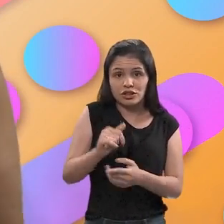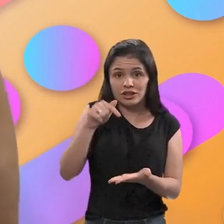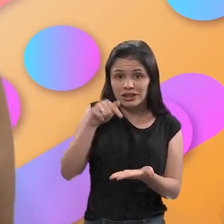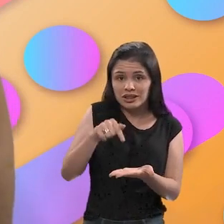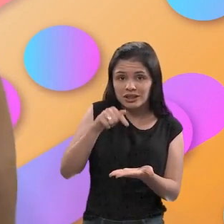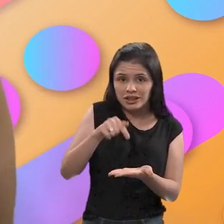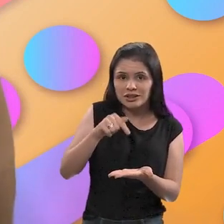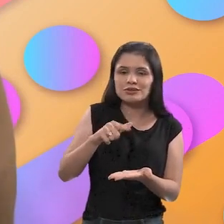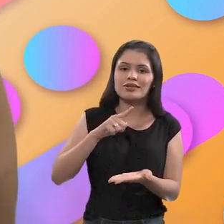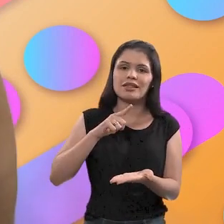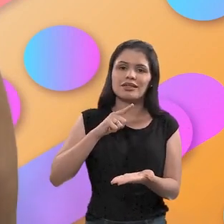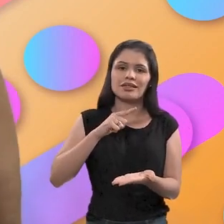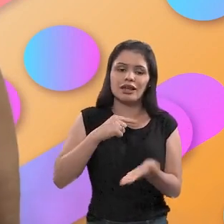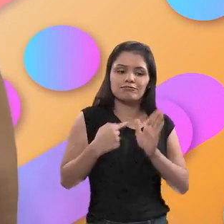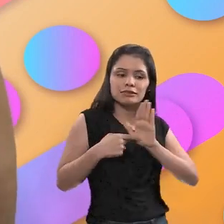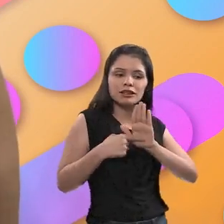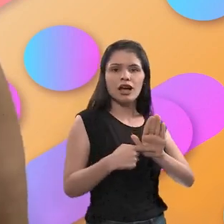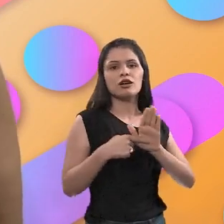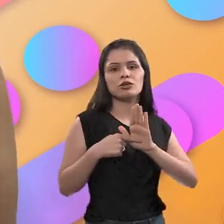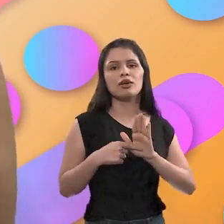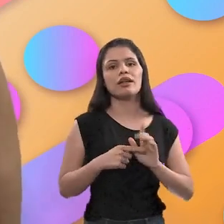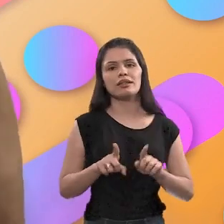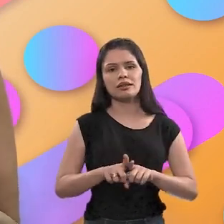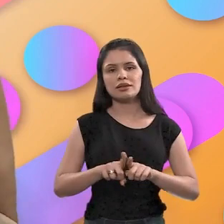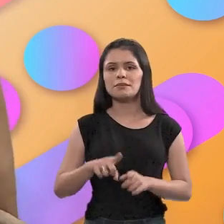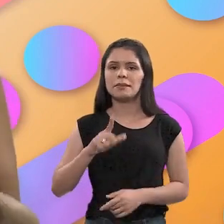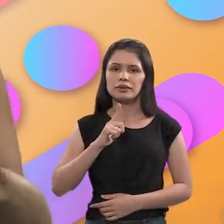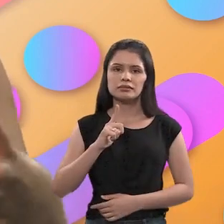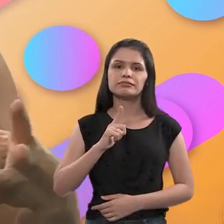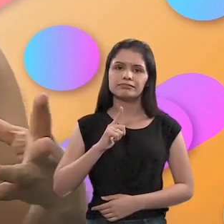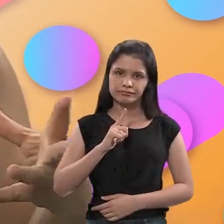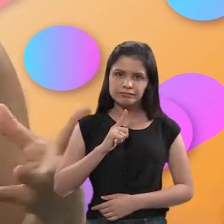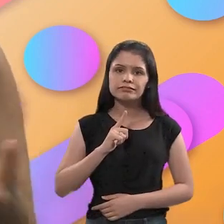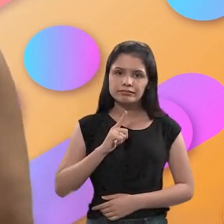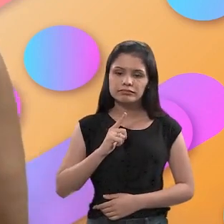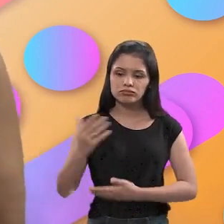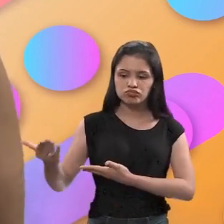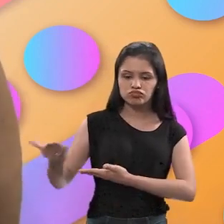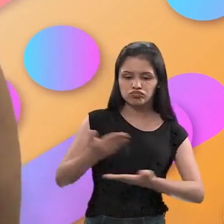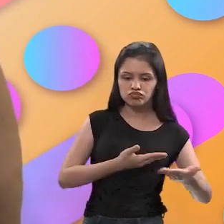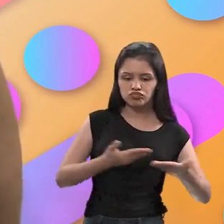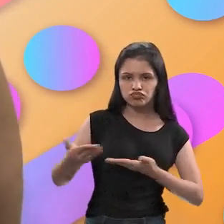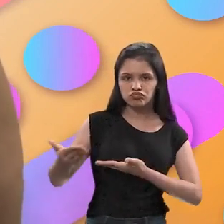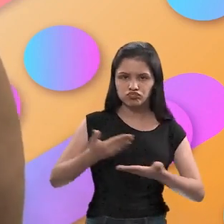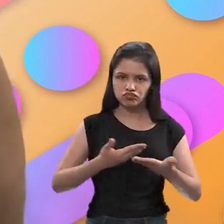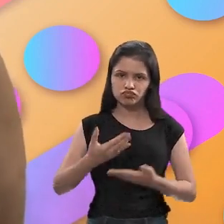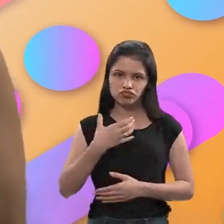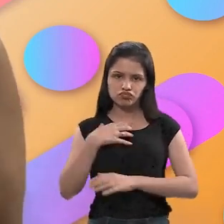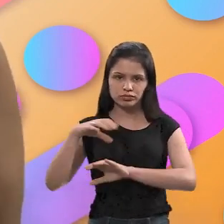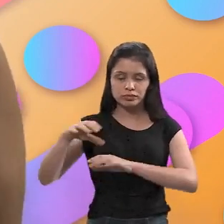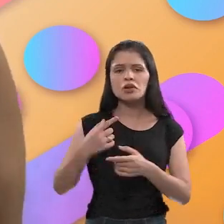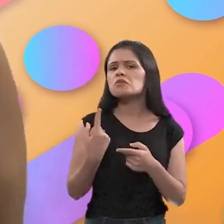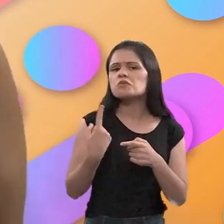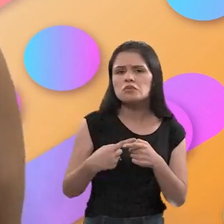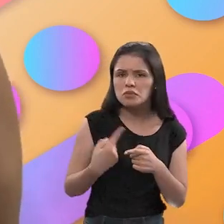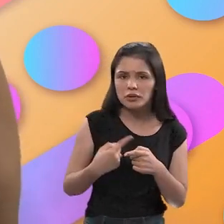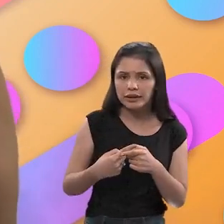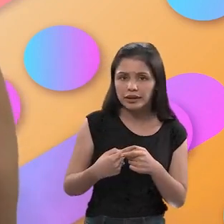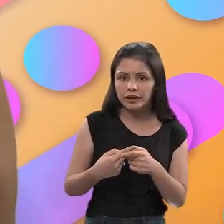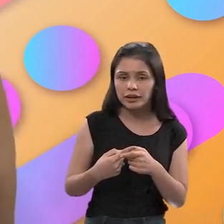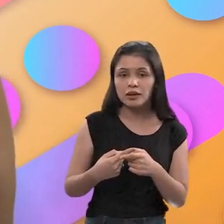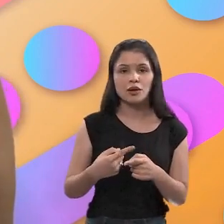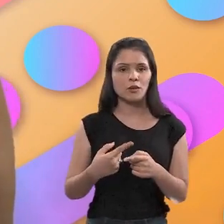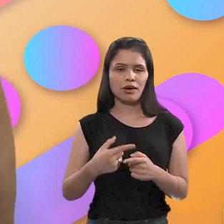passa por uma colaboração dele, por uma atuação nessa dialogia que está se dando. Por que isso?